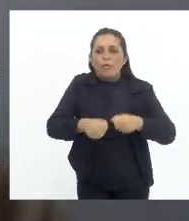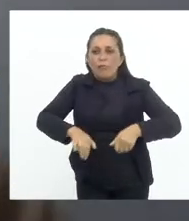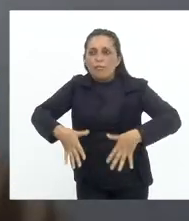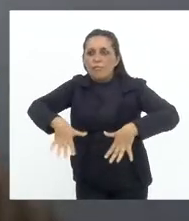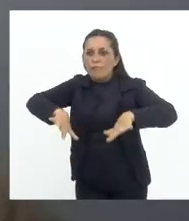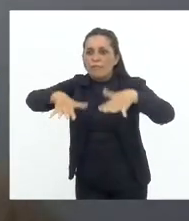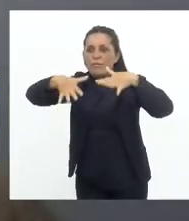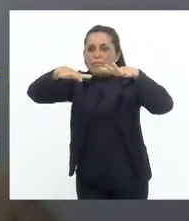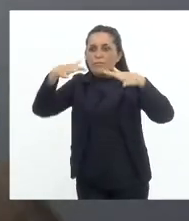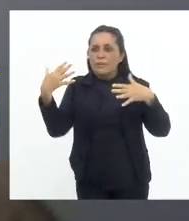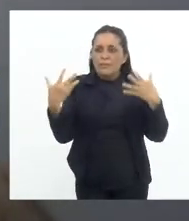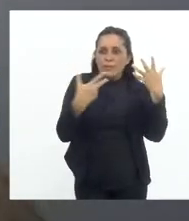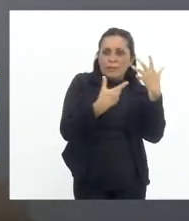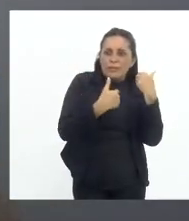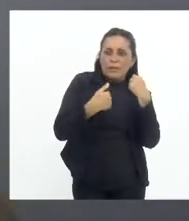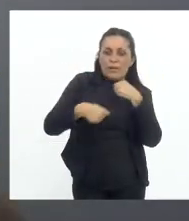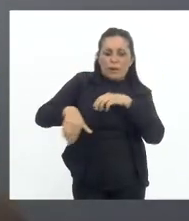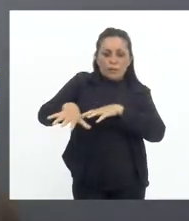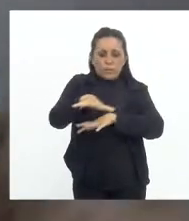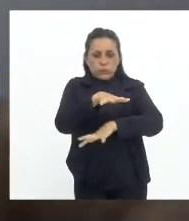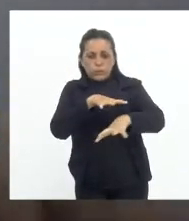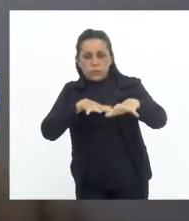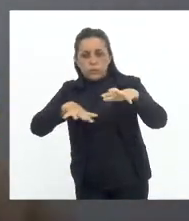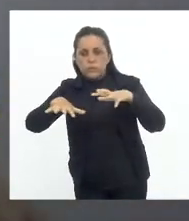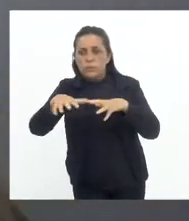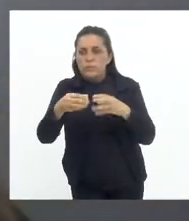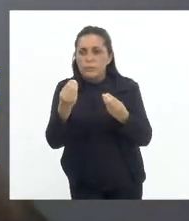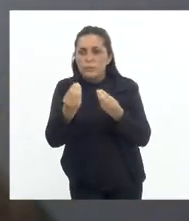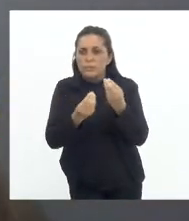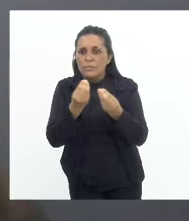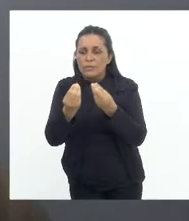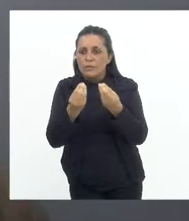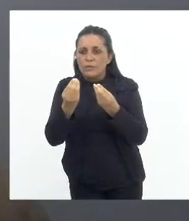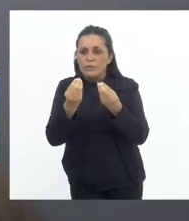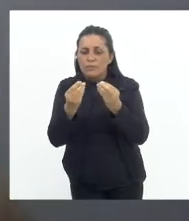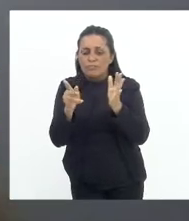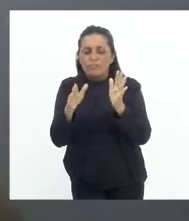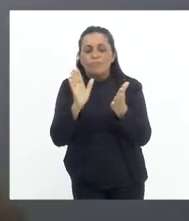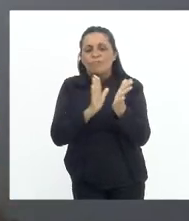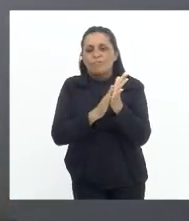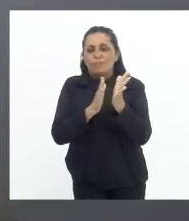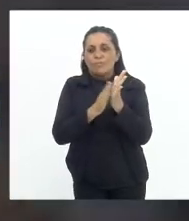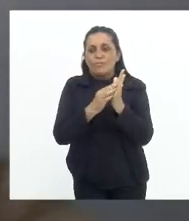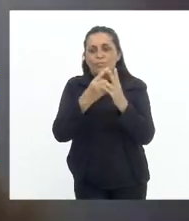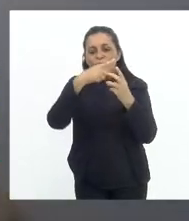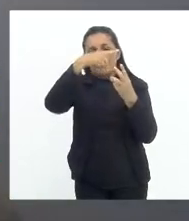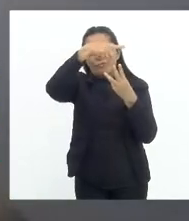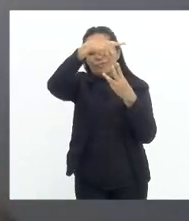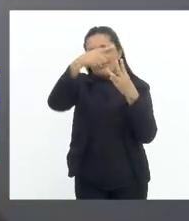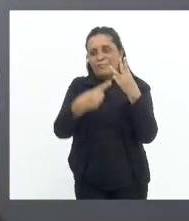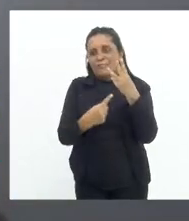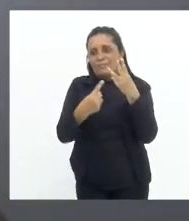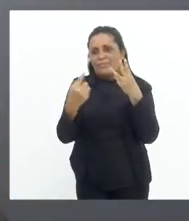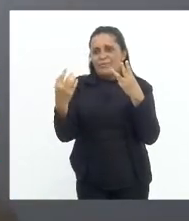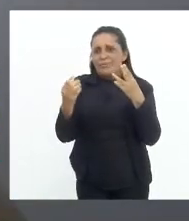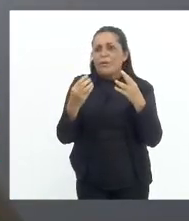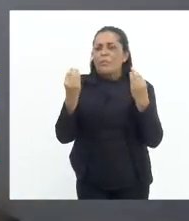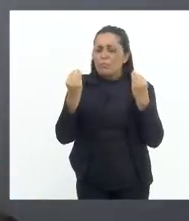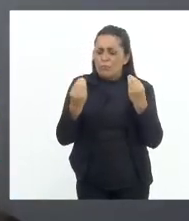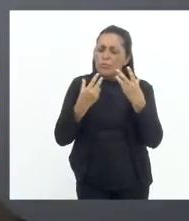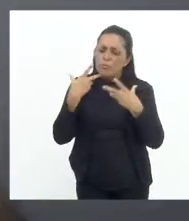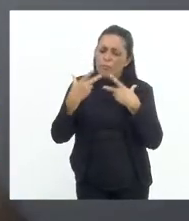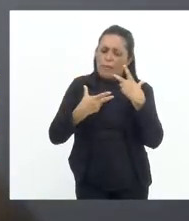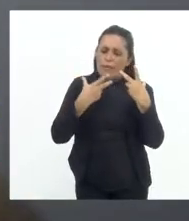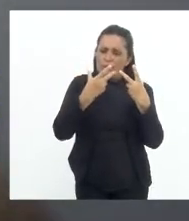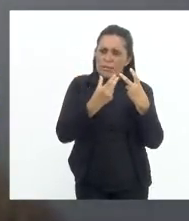tanto da harmonia pomba na proporcionalidade desses três vezes e uma delas que é muito merecido